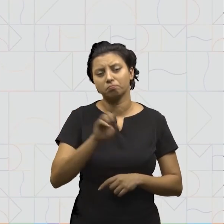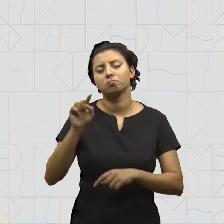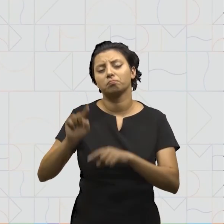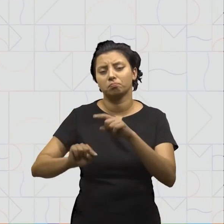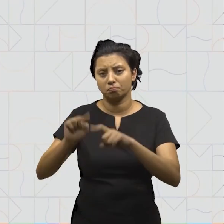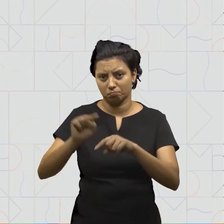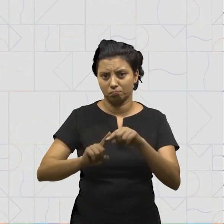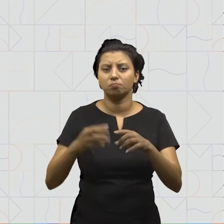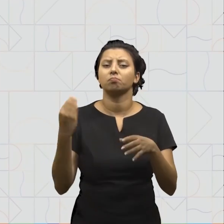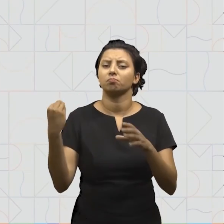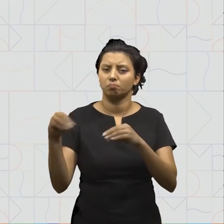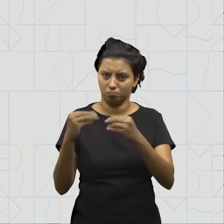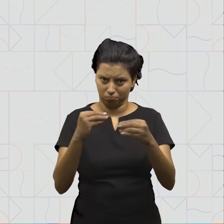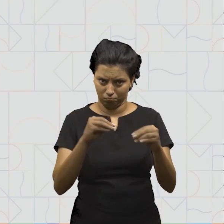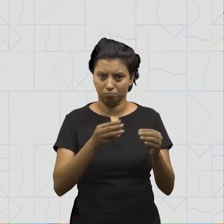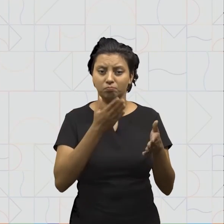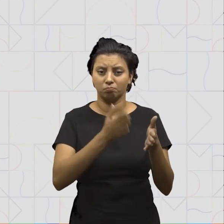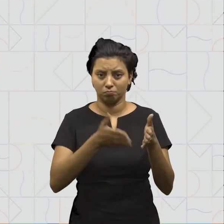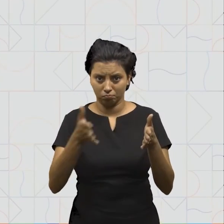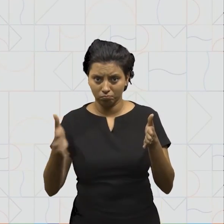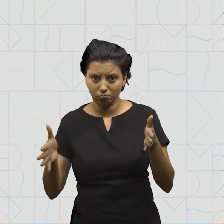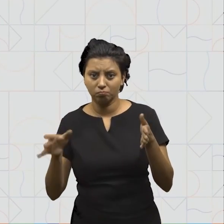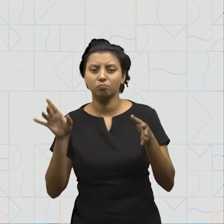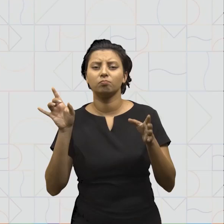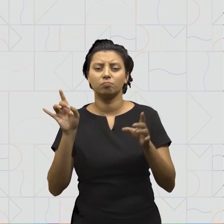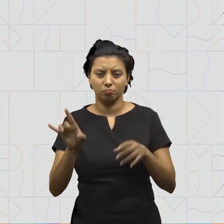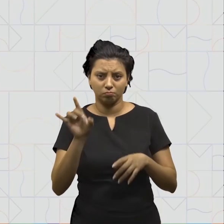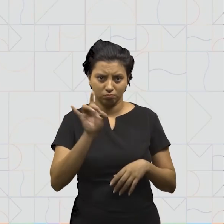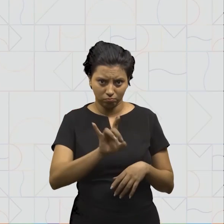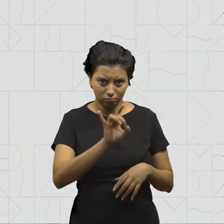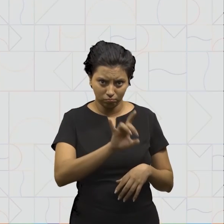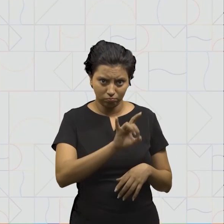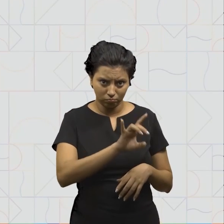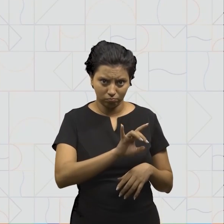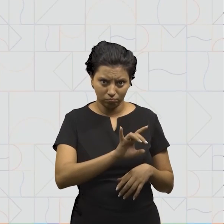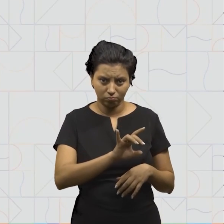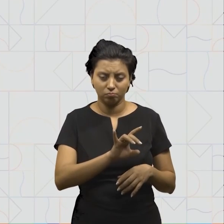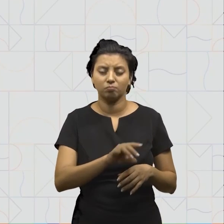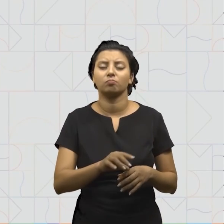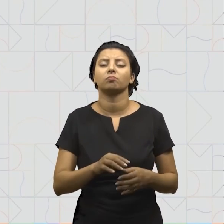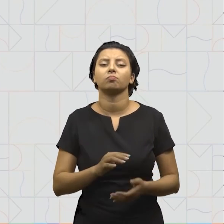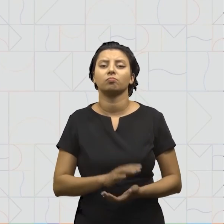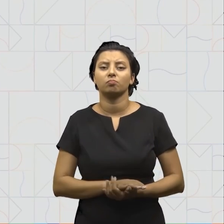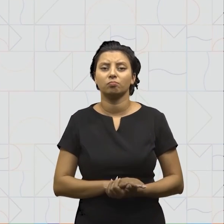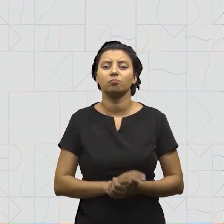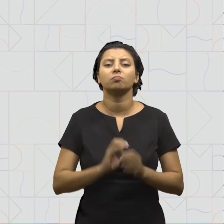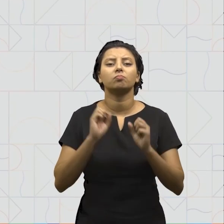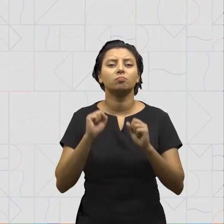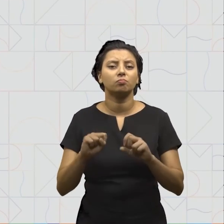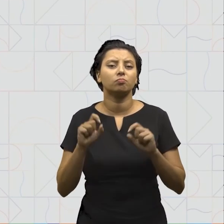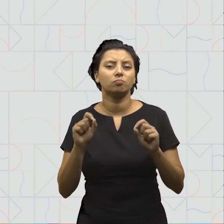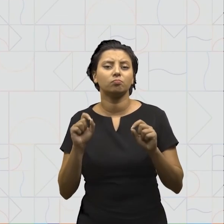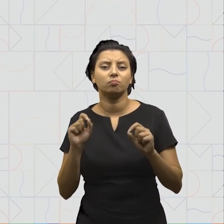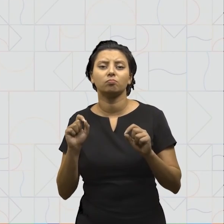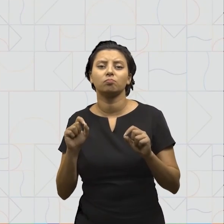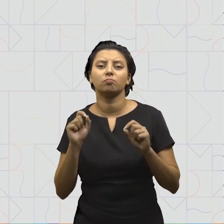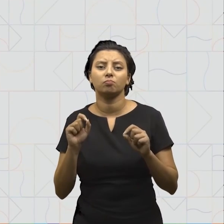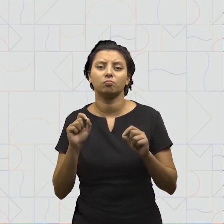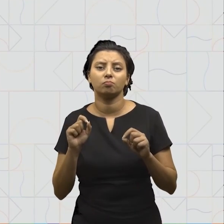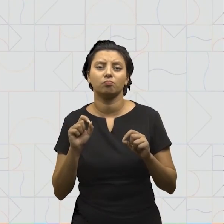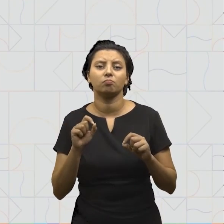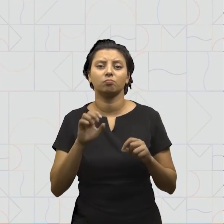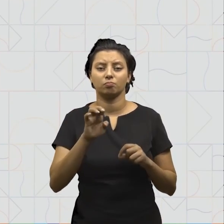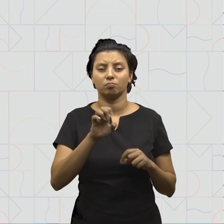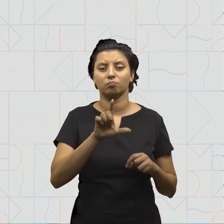faz parte dessa sequência. Cada parte que faz parte dessa sequência pode ser chamado